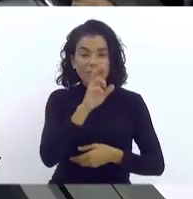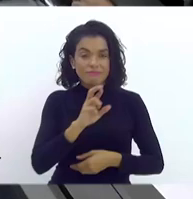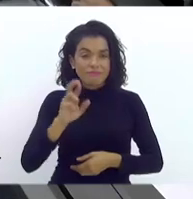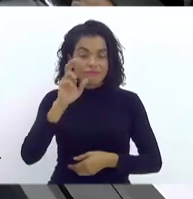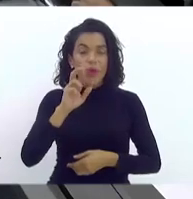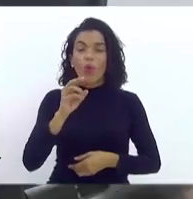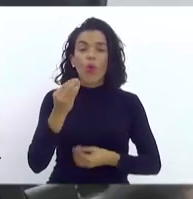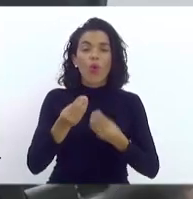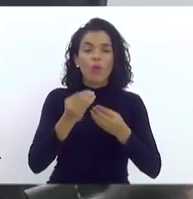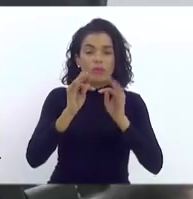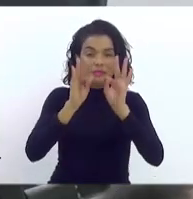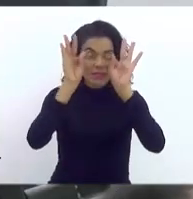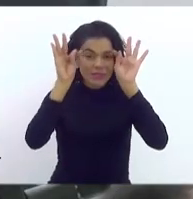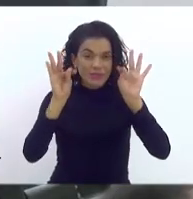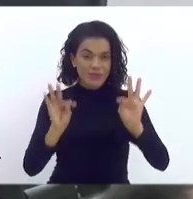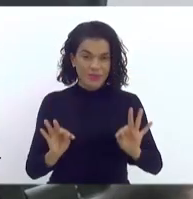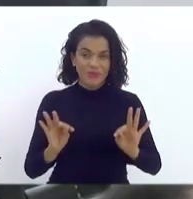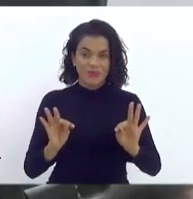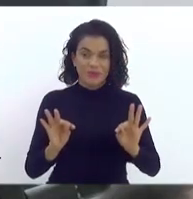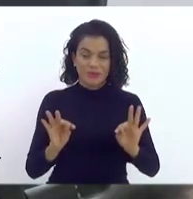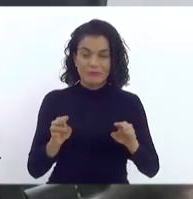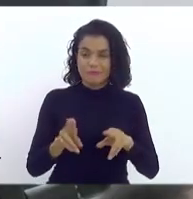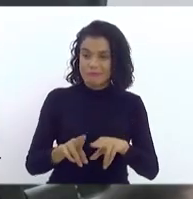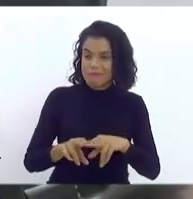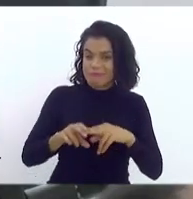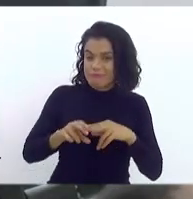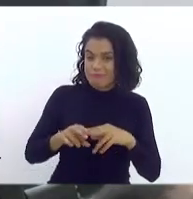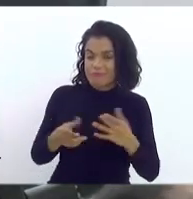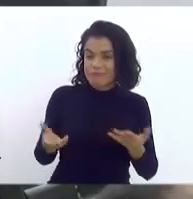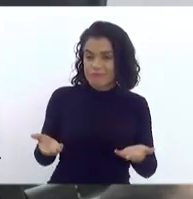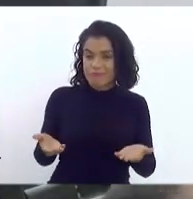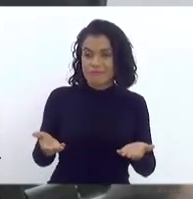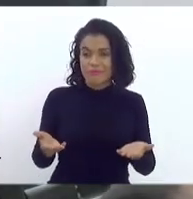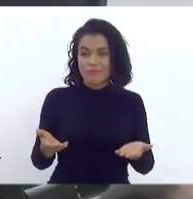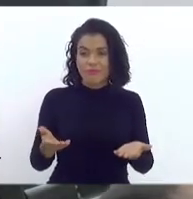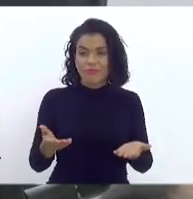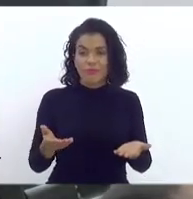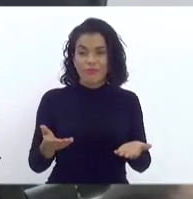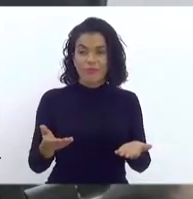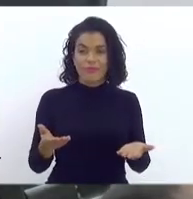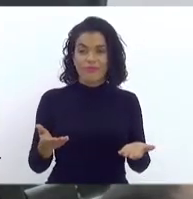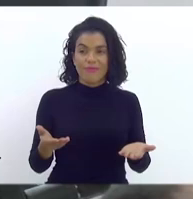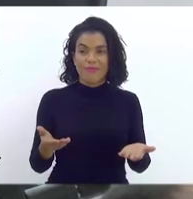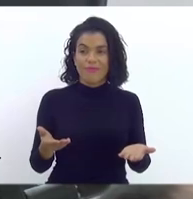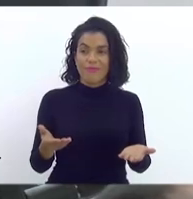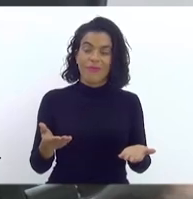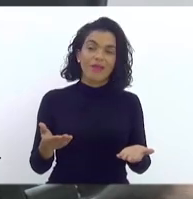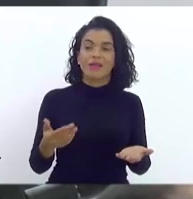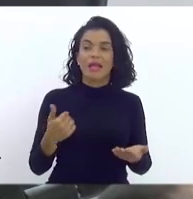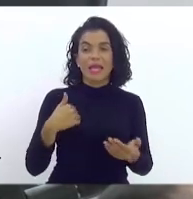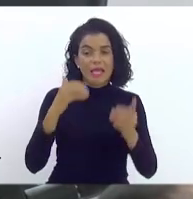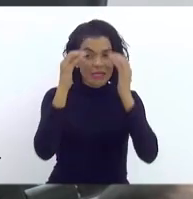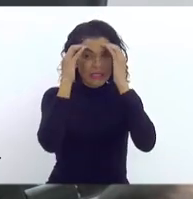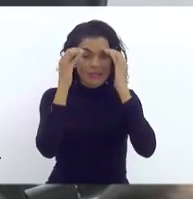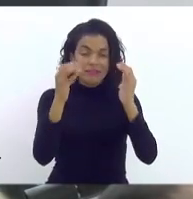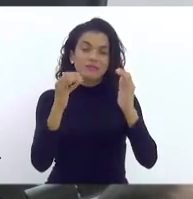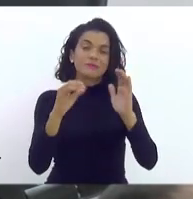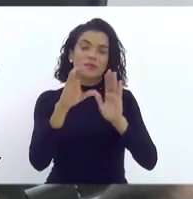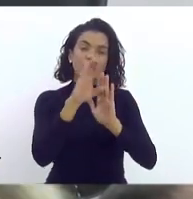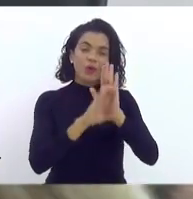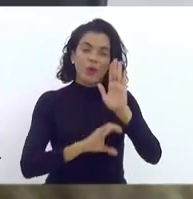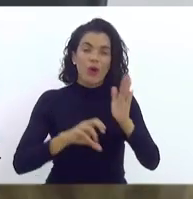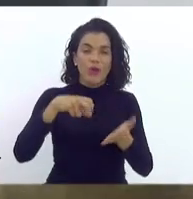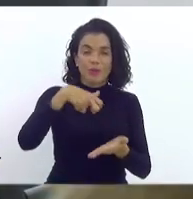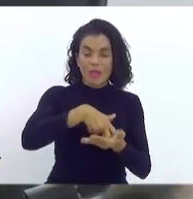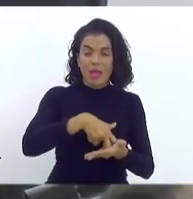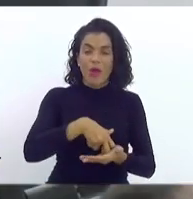testemunha dos trabalhos. Portanto, sob o prisma do Código Penal,